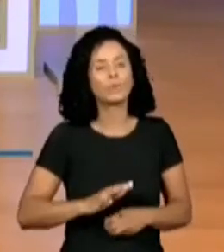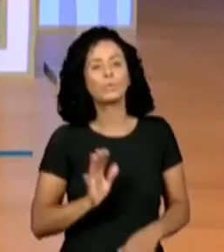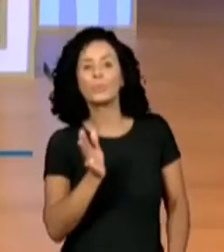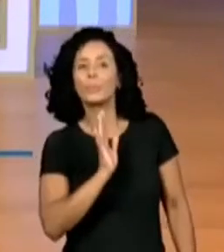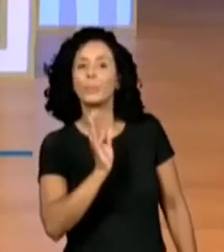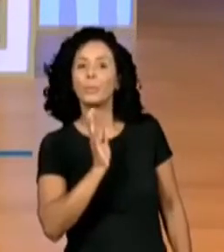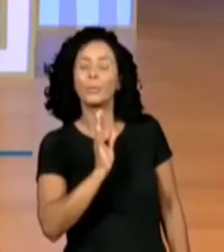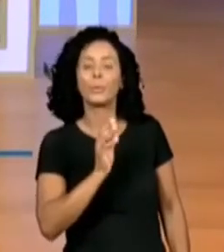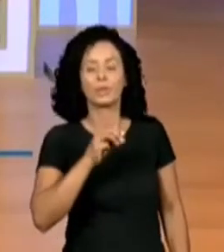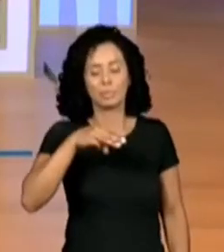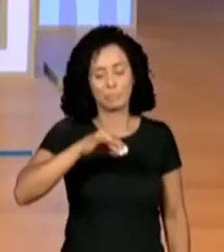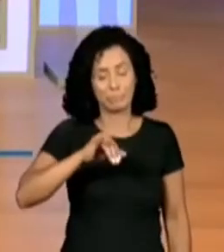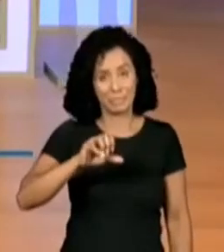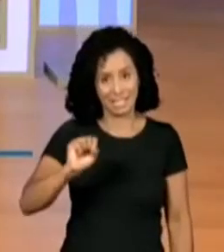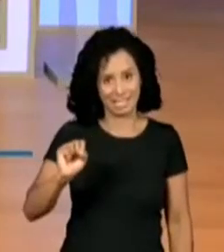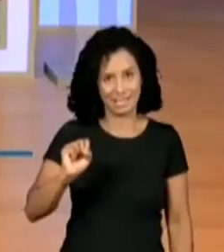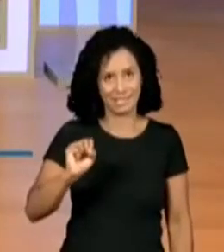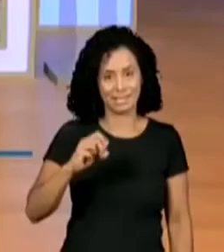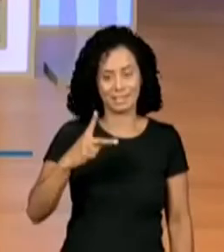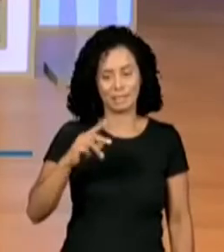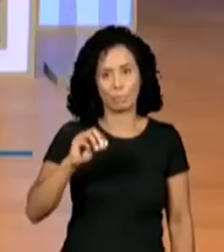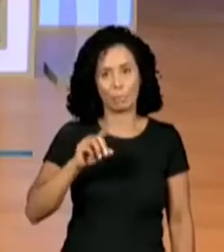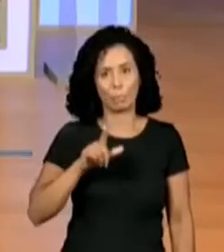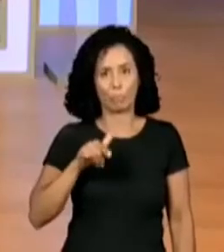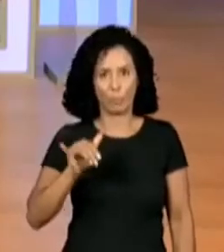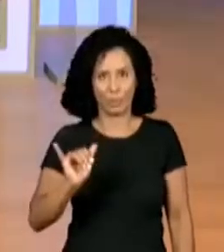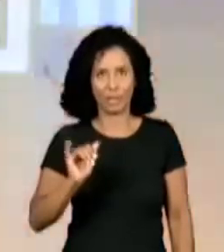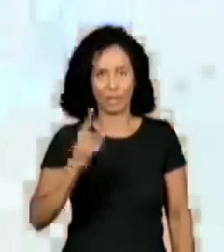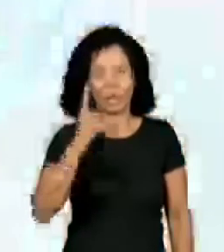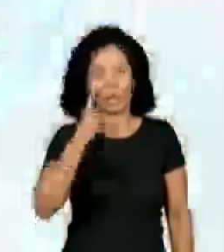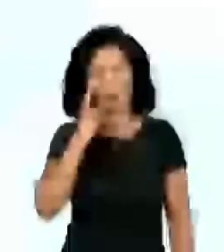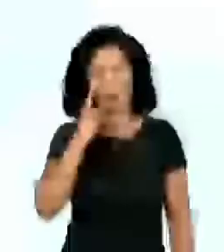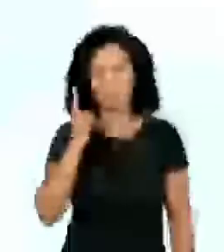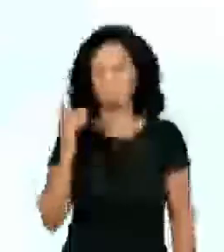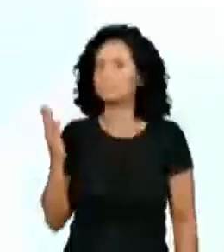Miss Polly Jones. Vamos ver como é que eles falam com ela? Está aqui para vocês, ó.